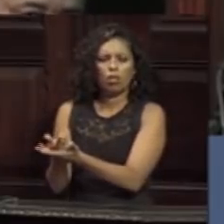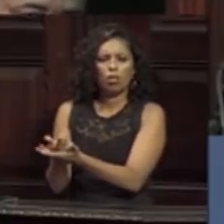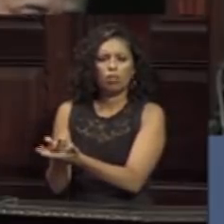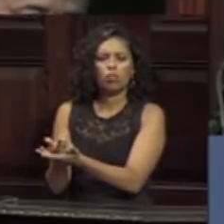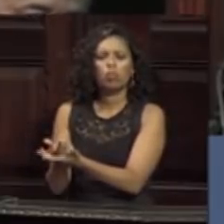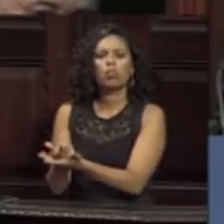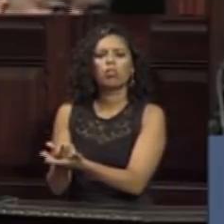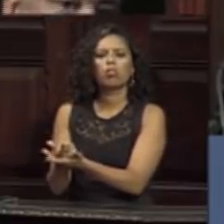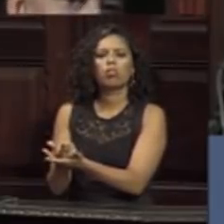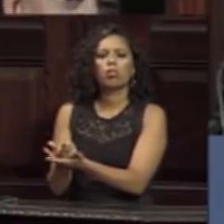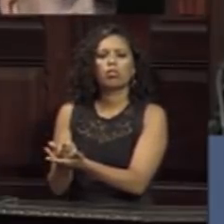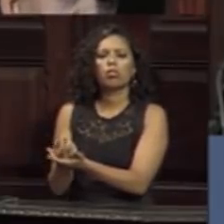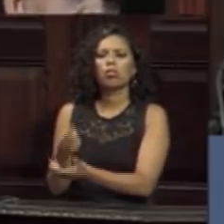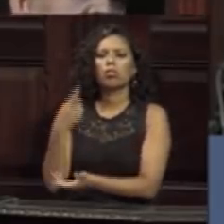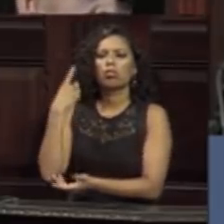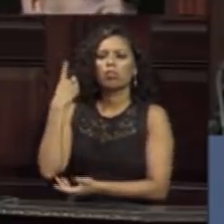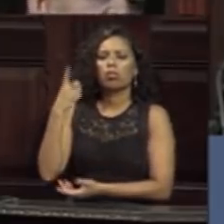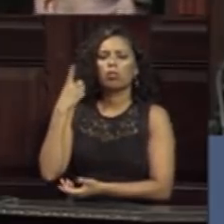deputado